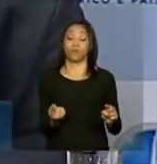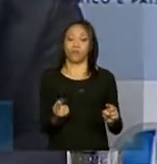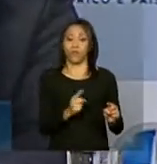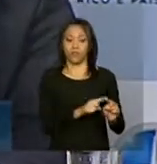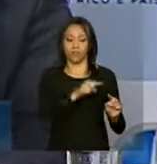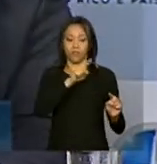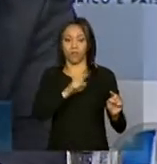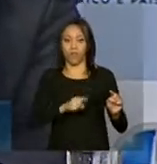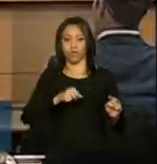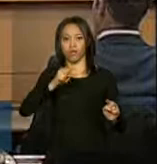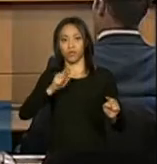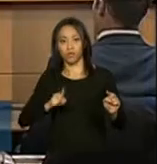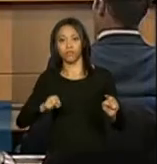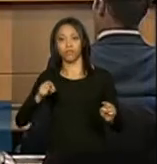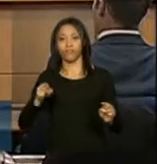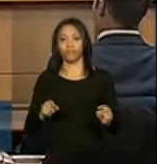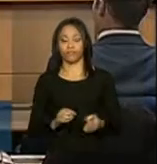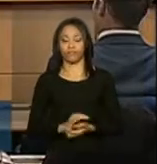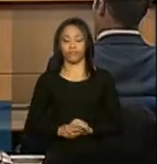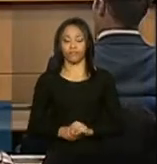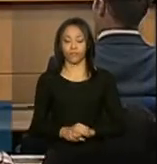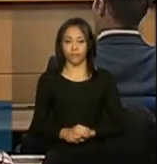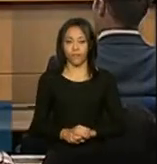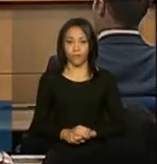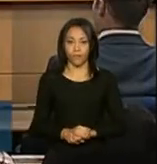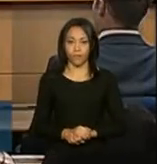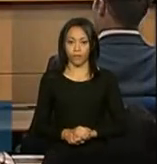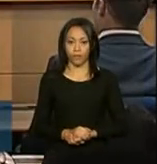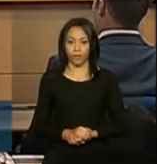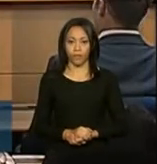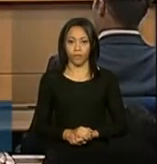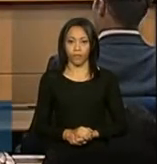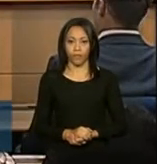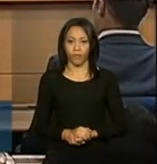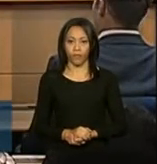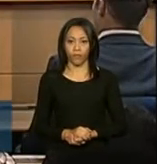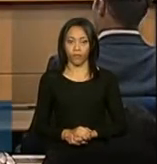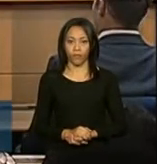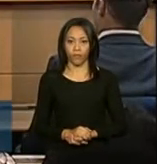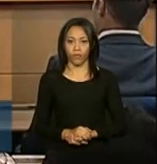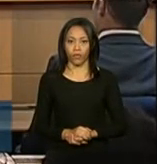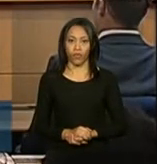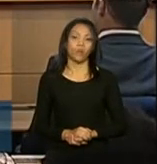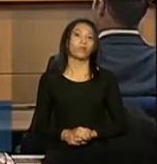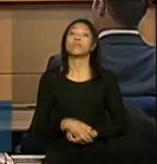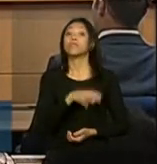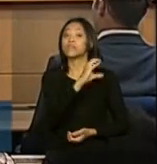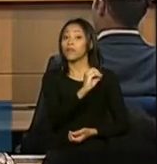É